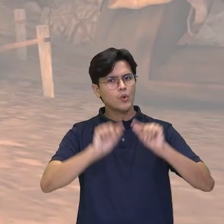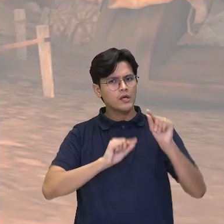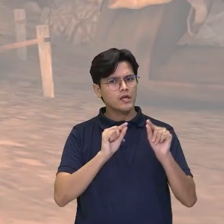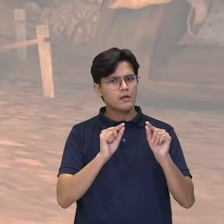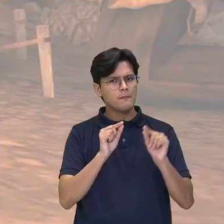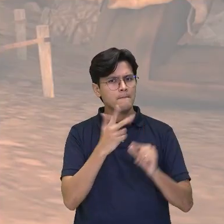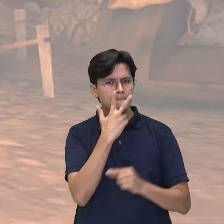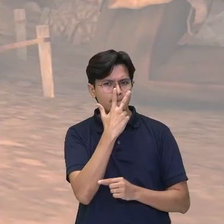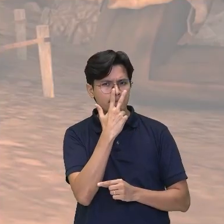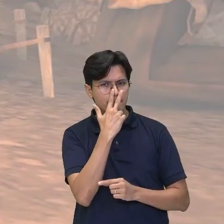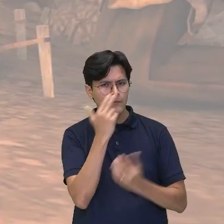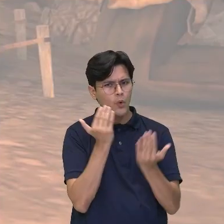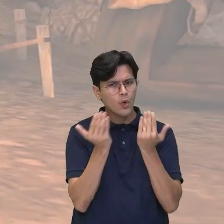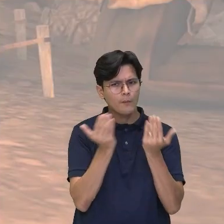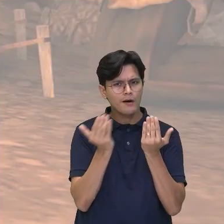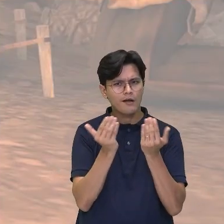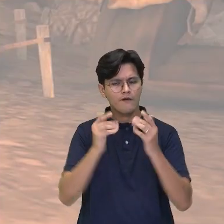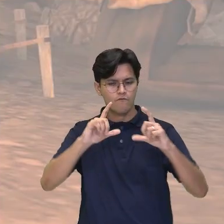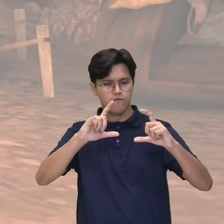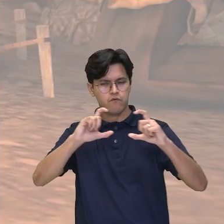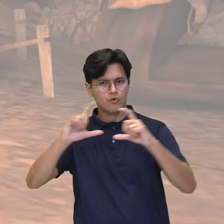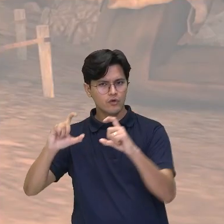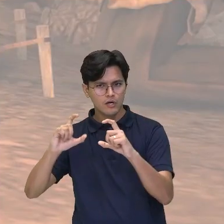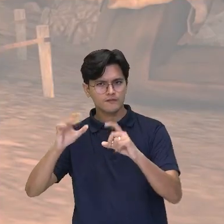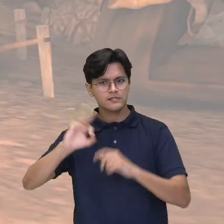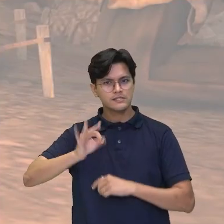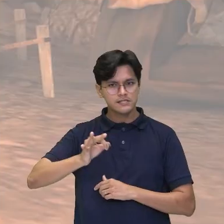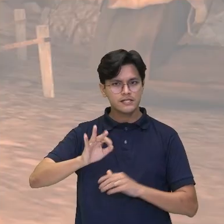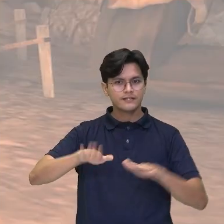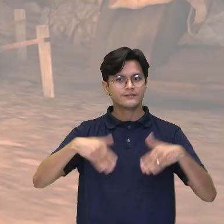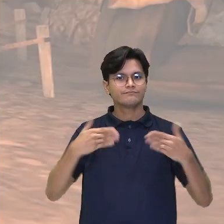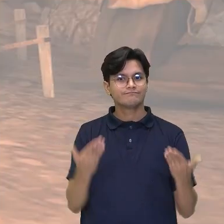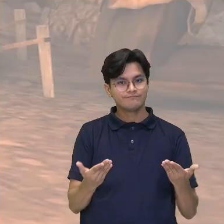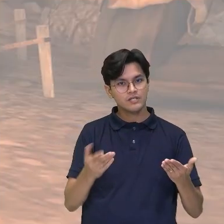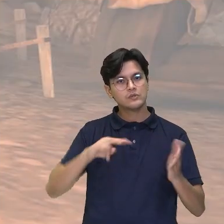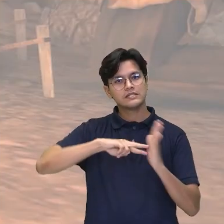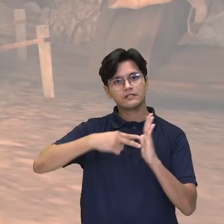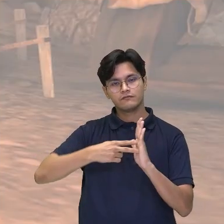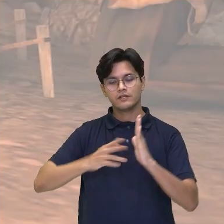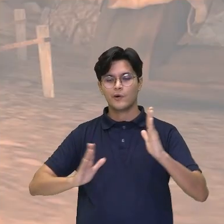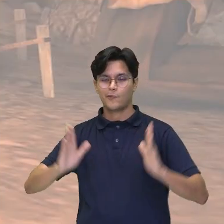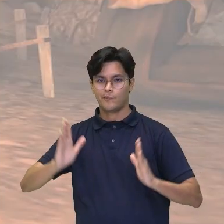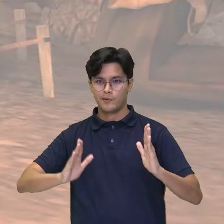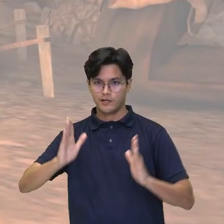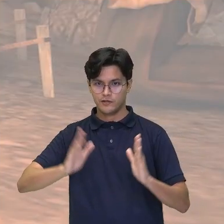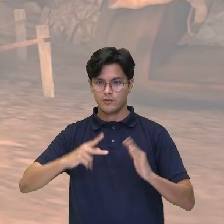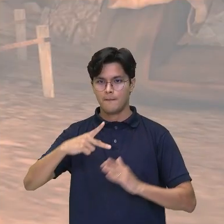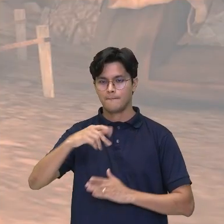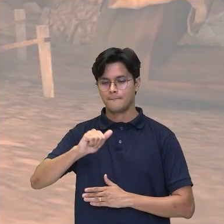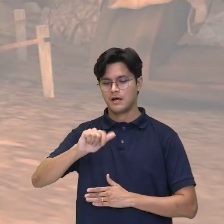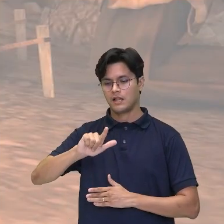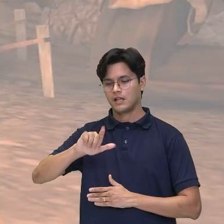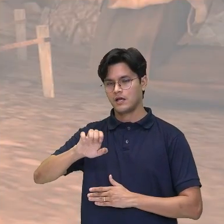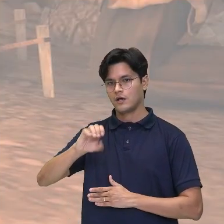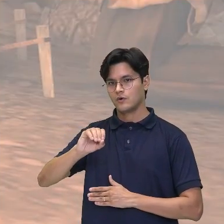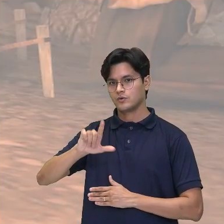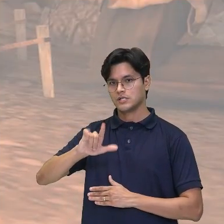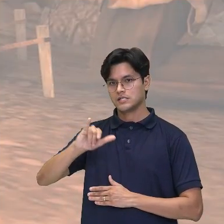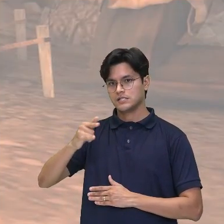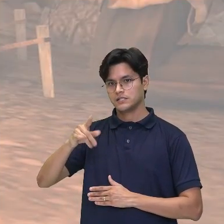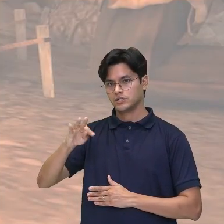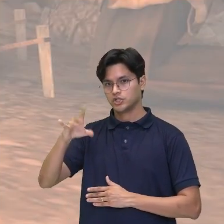fotografia. Então, vai nos remeter que é no período que? Período do Paleolítico, onde as pinturas